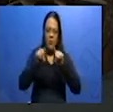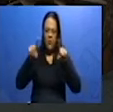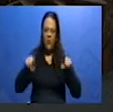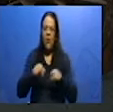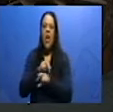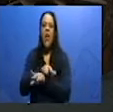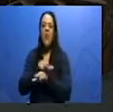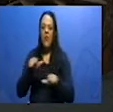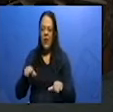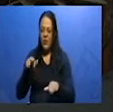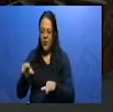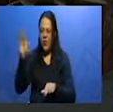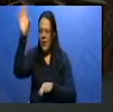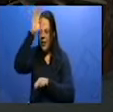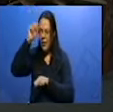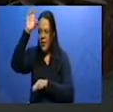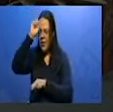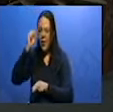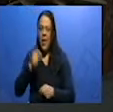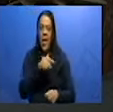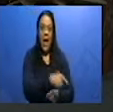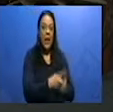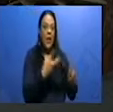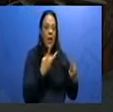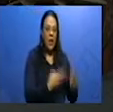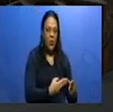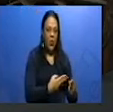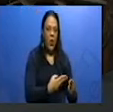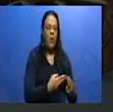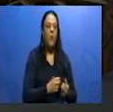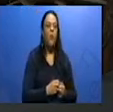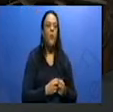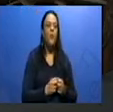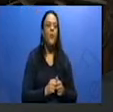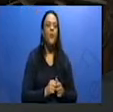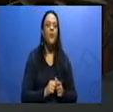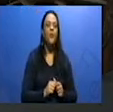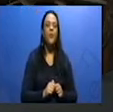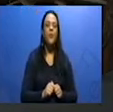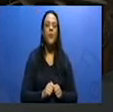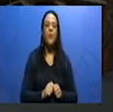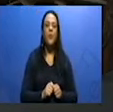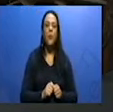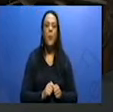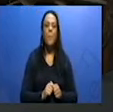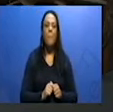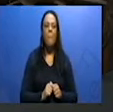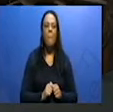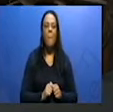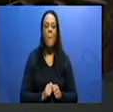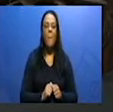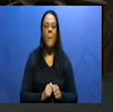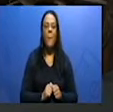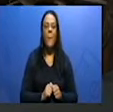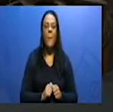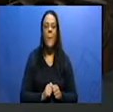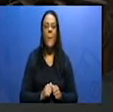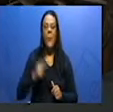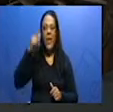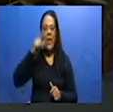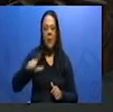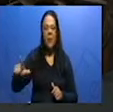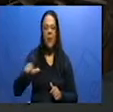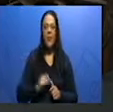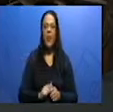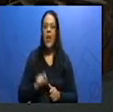Olha o que eu vou falar agora, para vocês nunca mais na vida de vocês esquecerem. Repete aí comigo na casa de vocês.